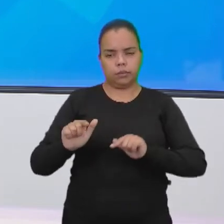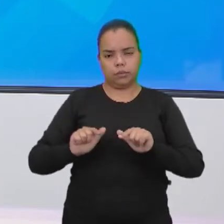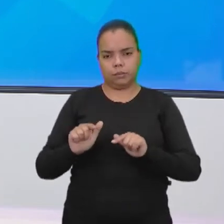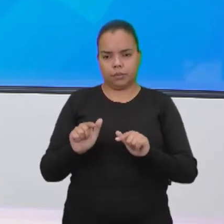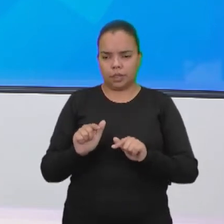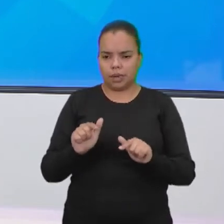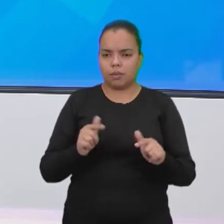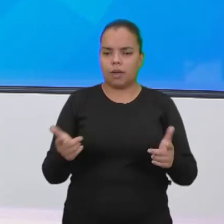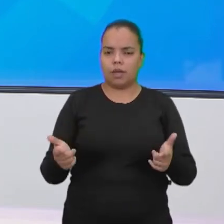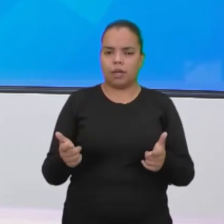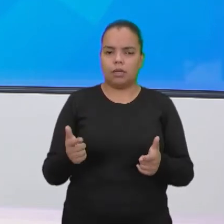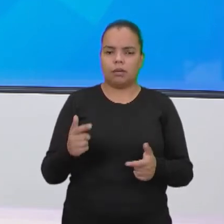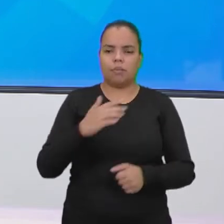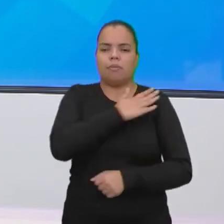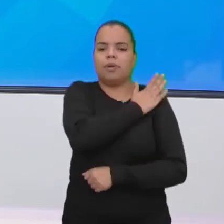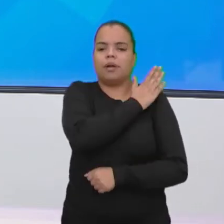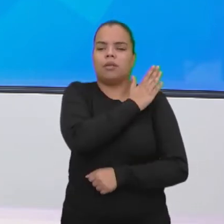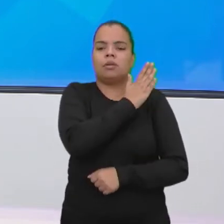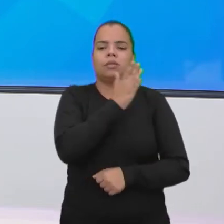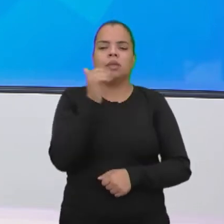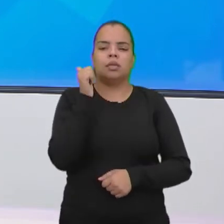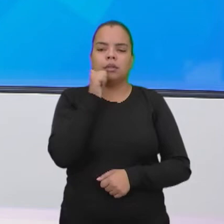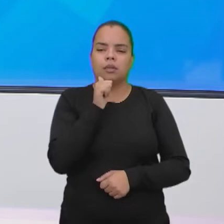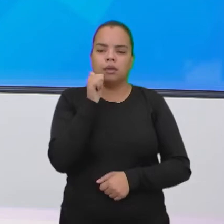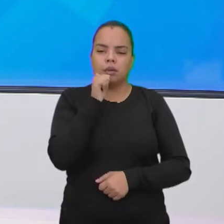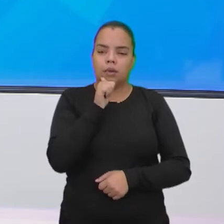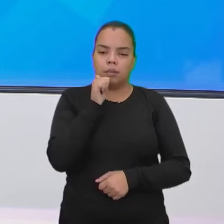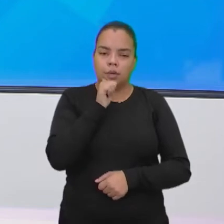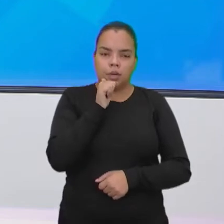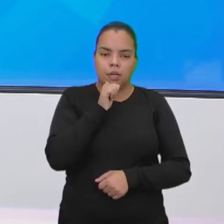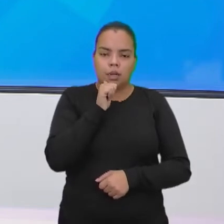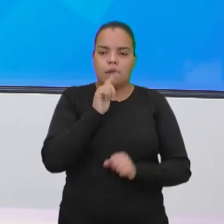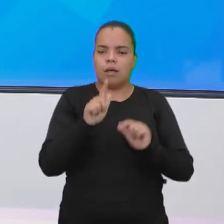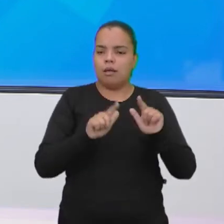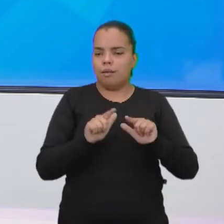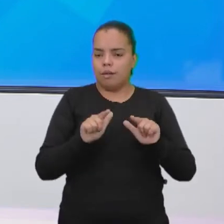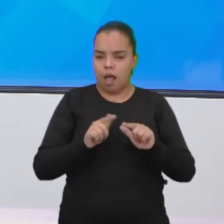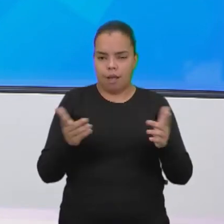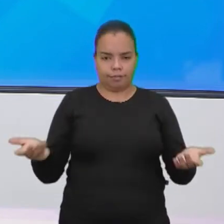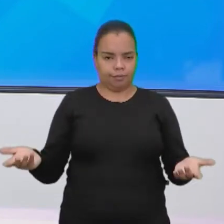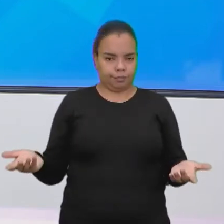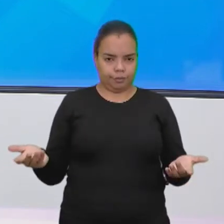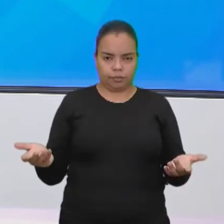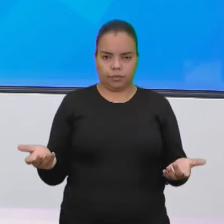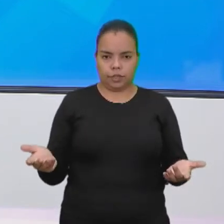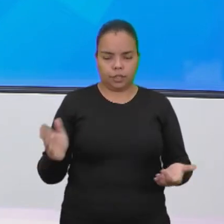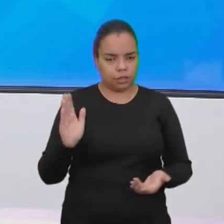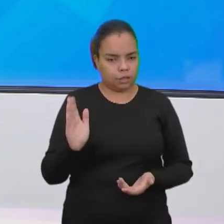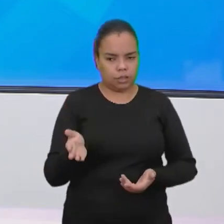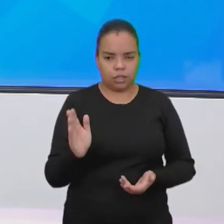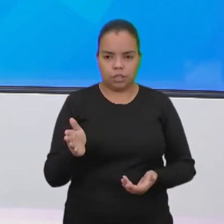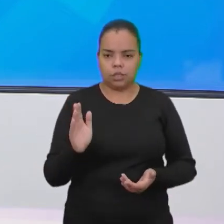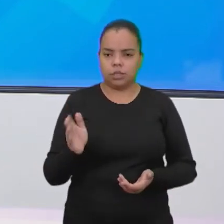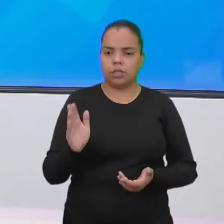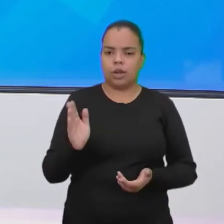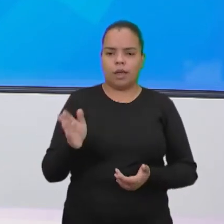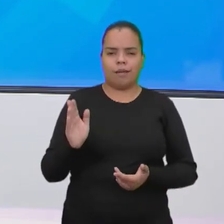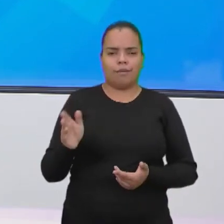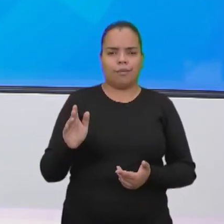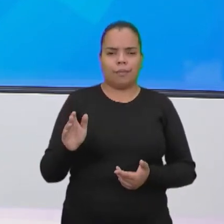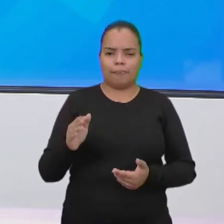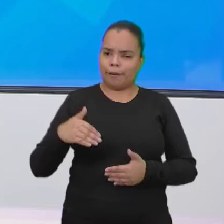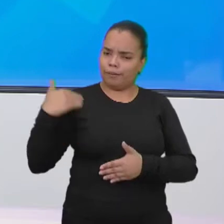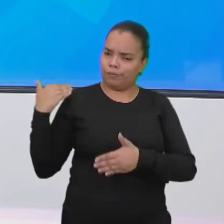aí de preconceito, né, em relação ao trabalho das mulheres que já estão aí, né, nos ramos aí,